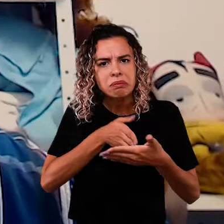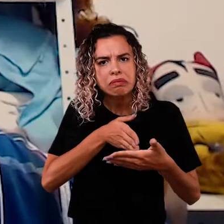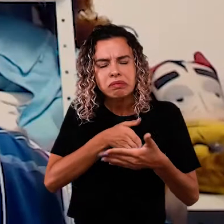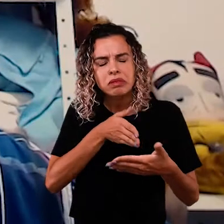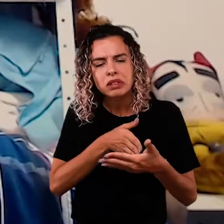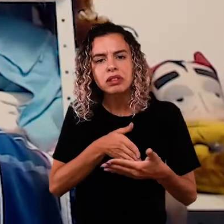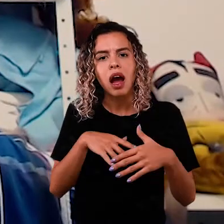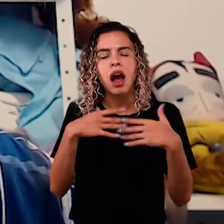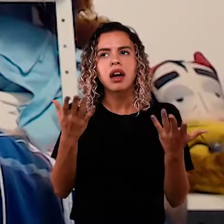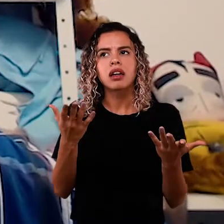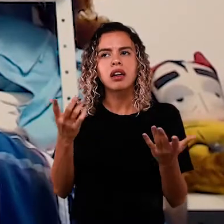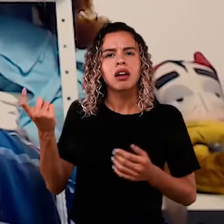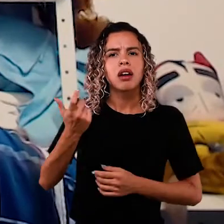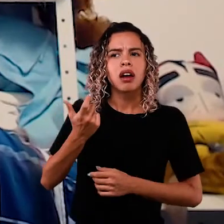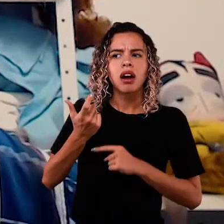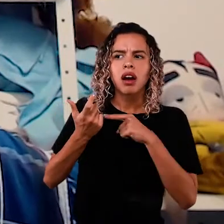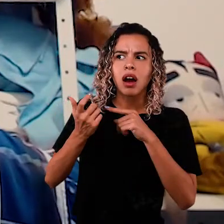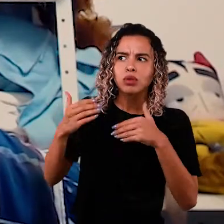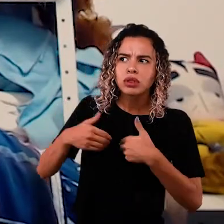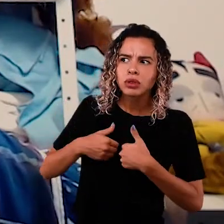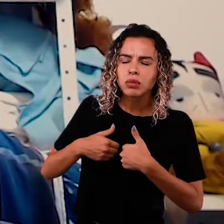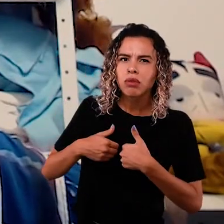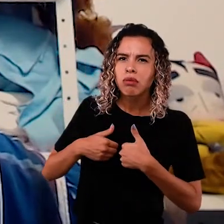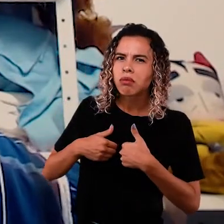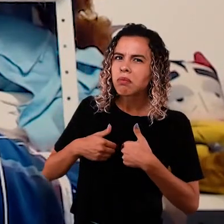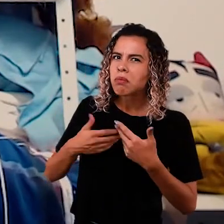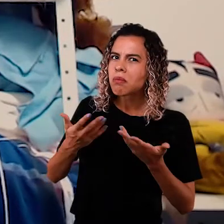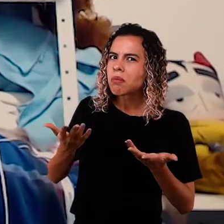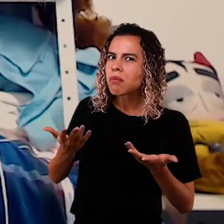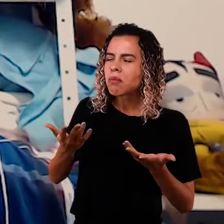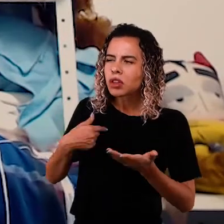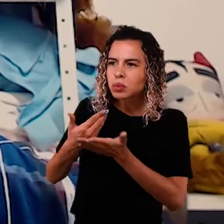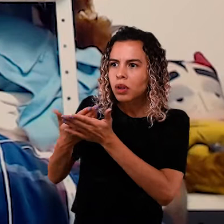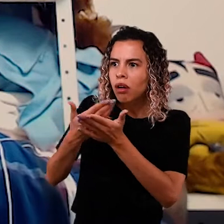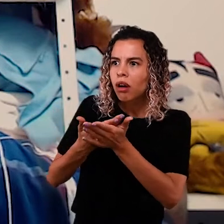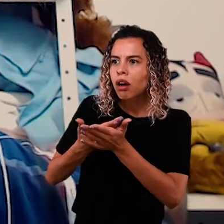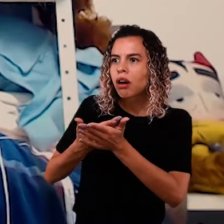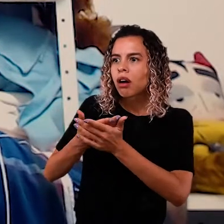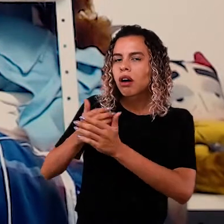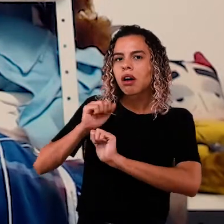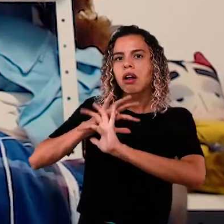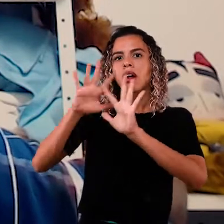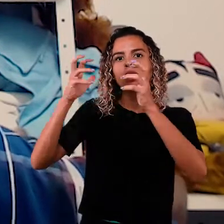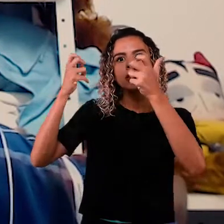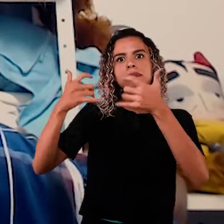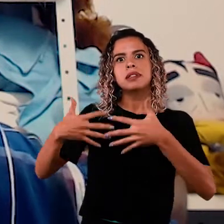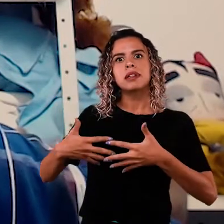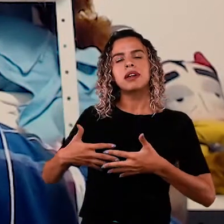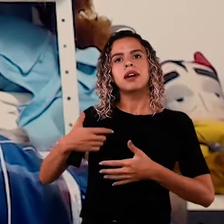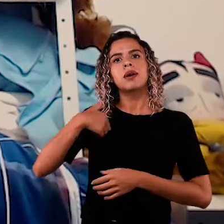quando veio a hipótese do autismo e falou, ok, isso explica muita coisa. Eu não quero morrer, eu quero entender.